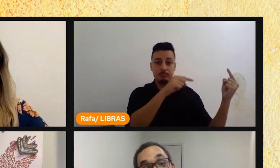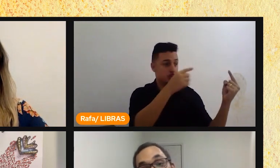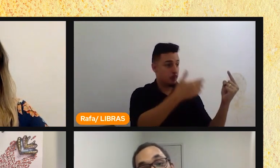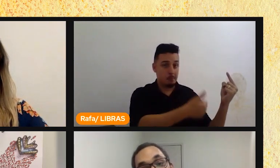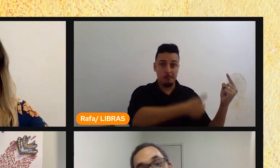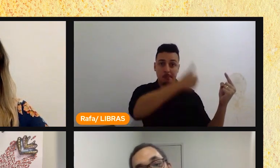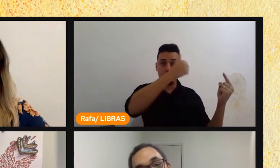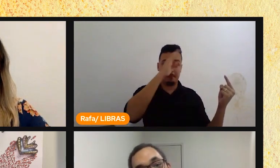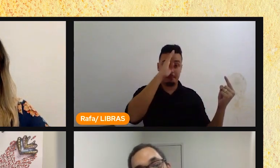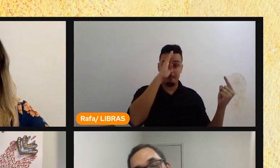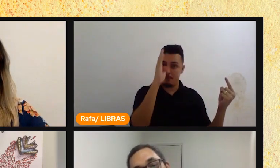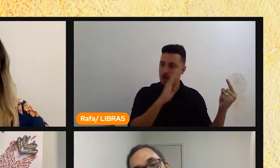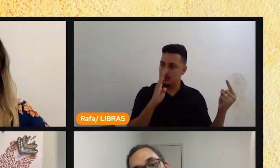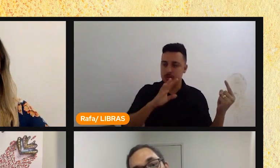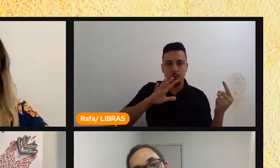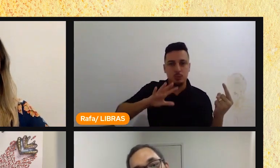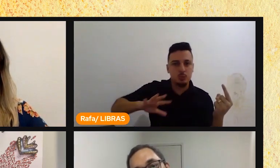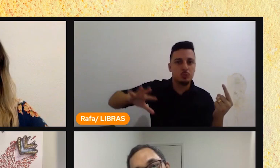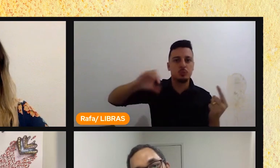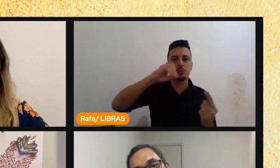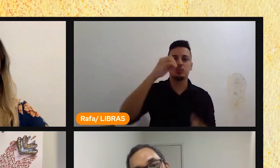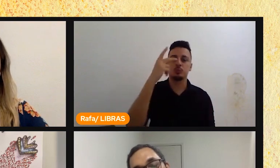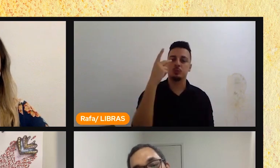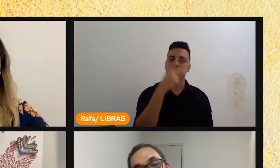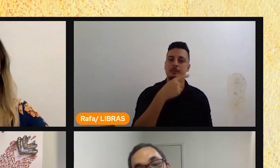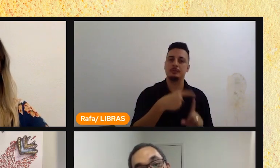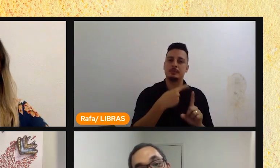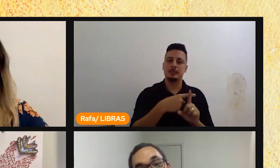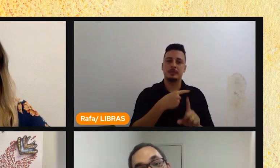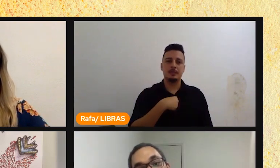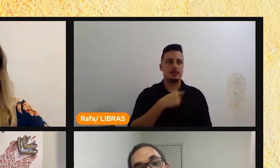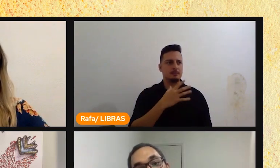ele é de uma generosidade, Júlio e Letícia, que eu fiquei